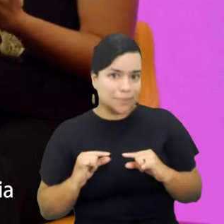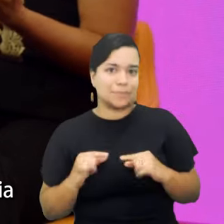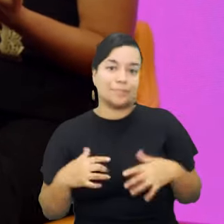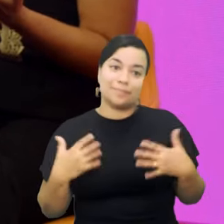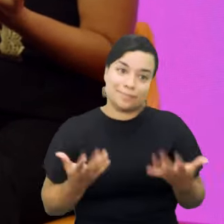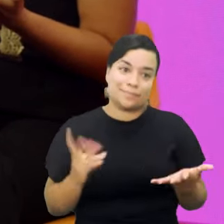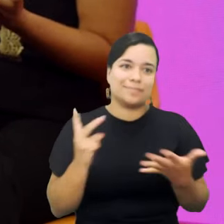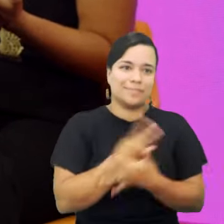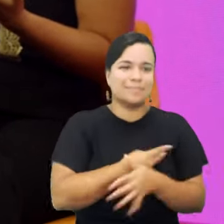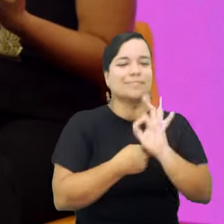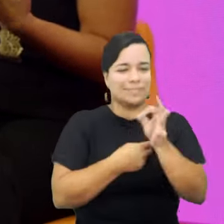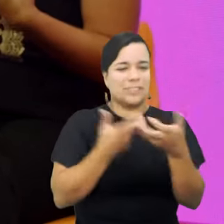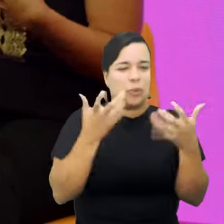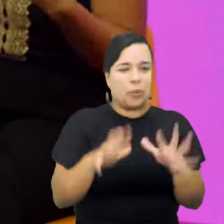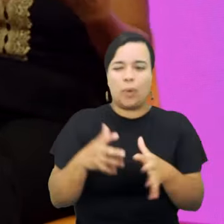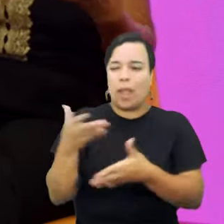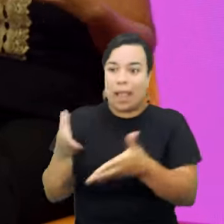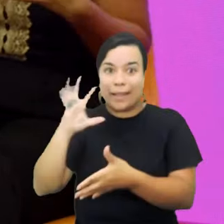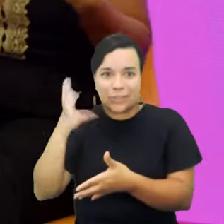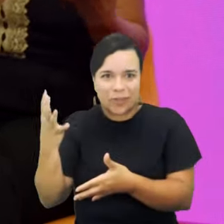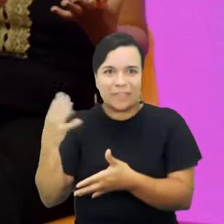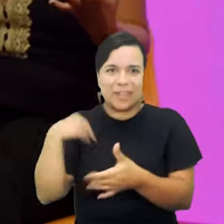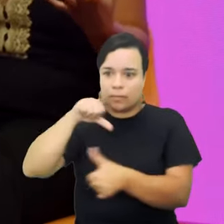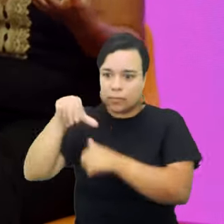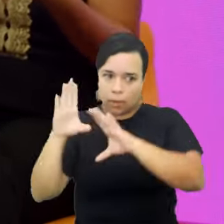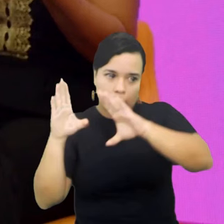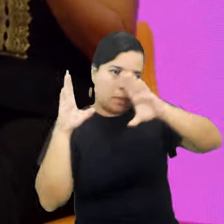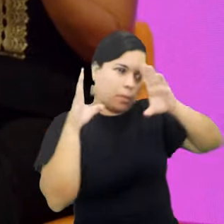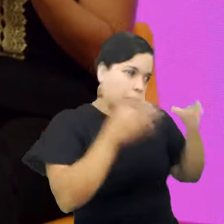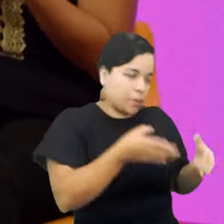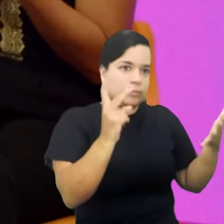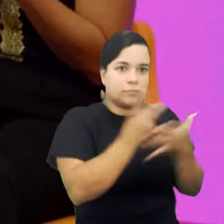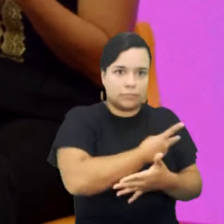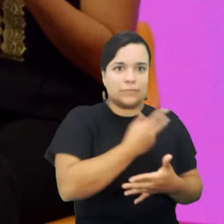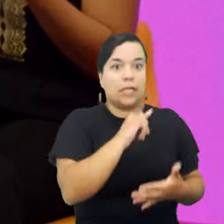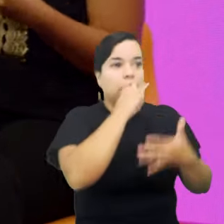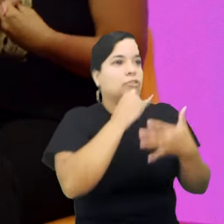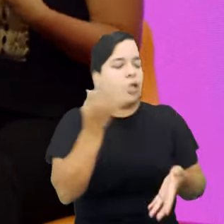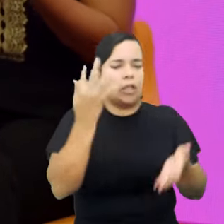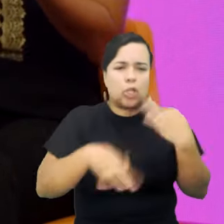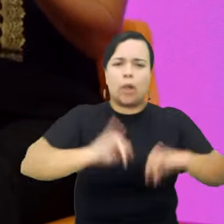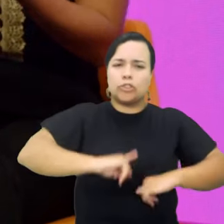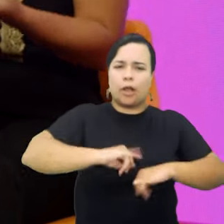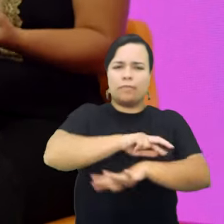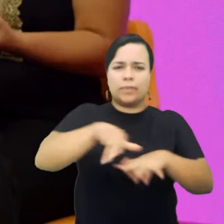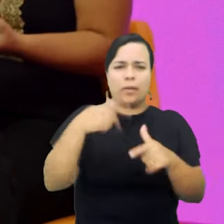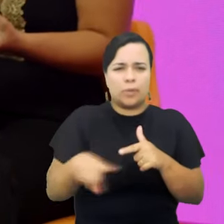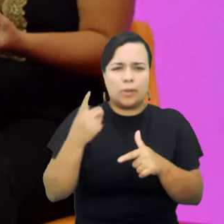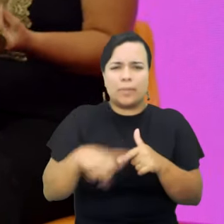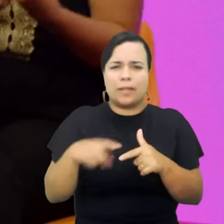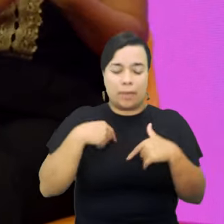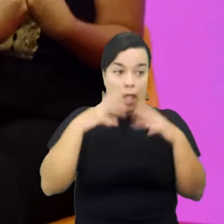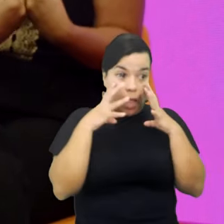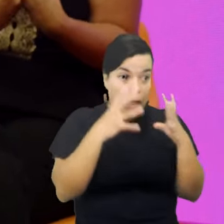a energia e joga pra outra coisa, né? Que é justamente o que a gente acaba fazendo. A gente pega as nossas dores e ao invés da gente olhar